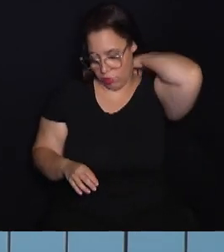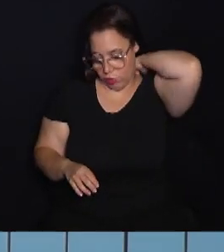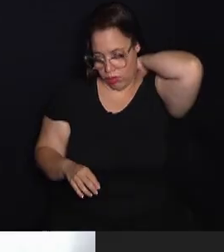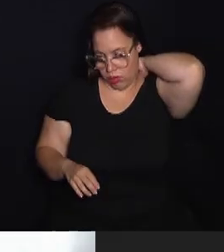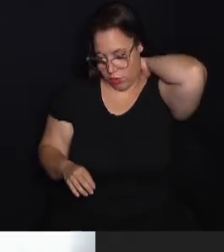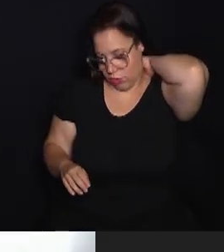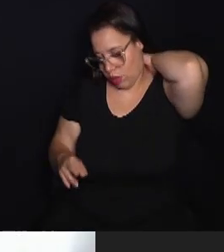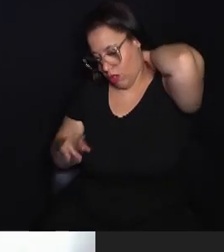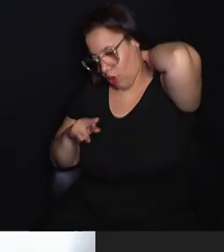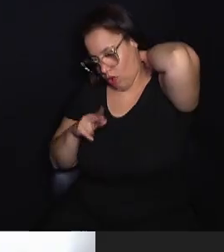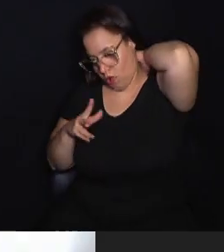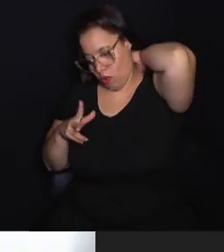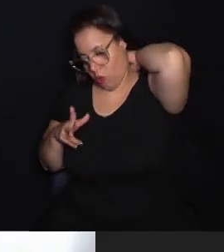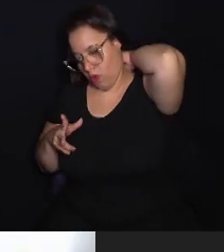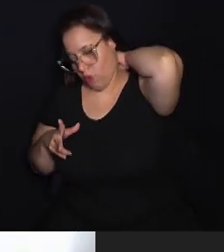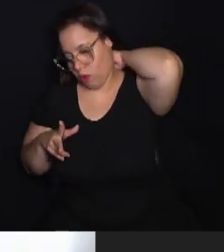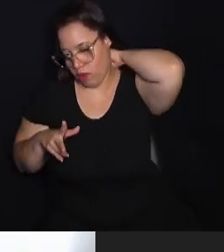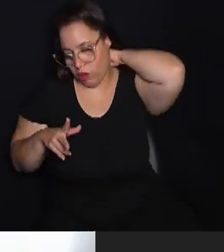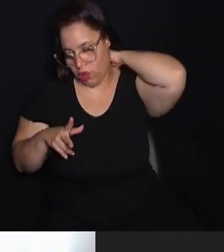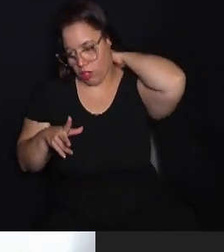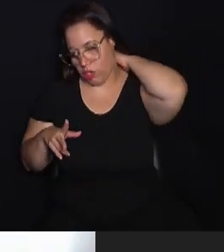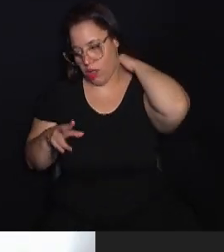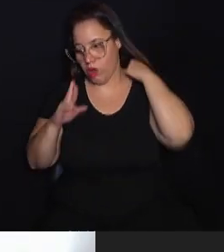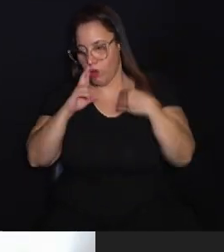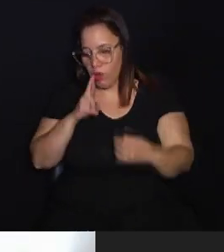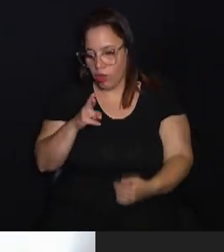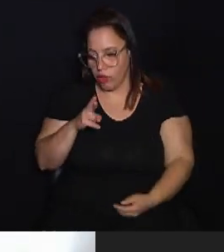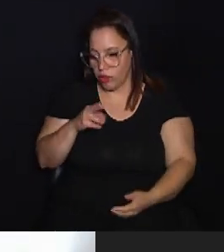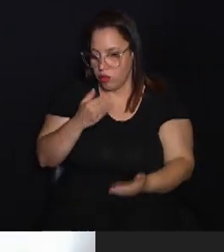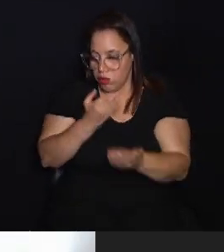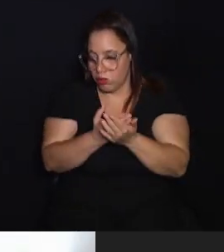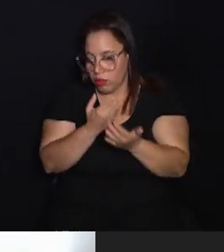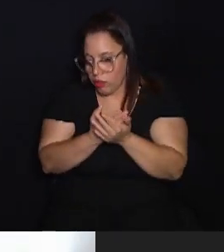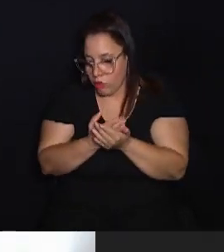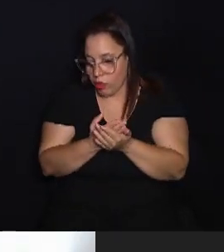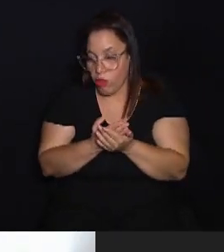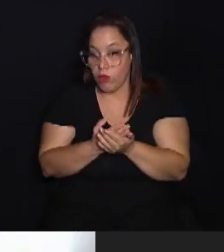O grande diferencial foi que no resultado do estudo